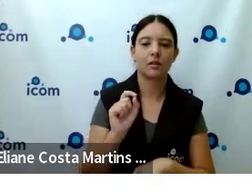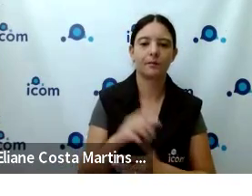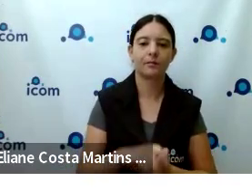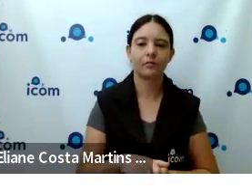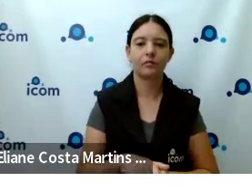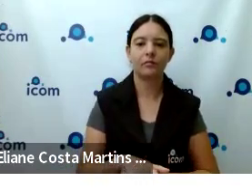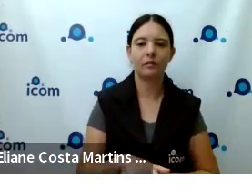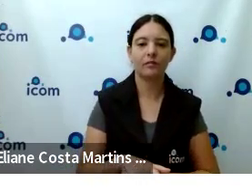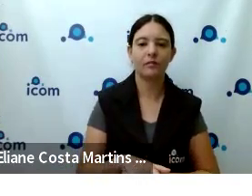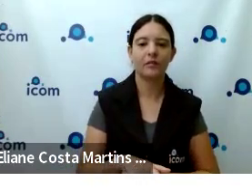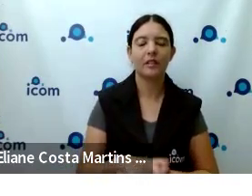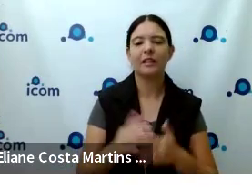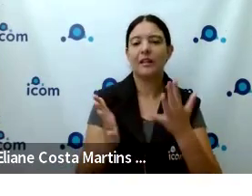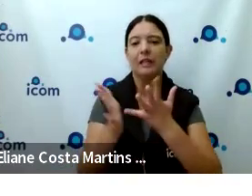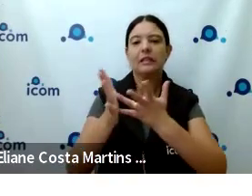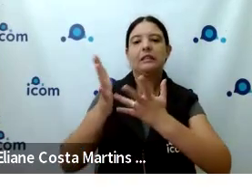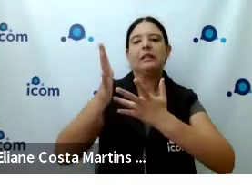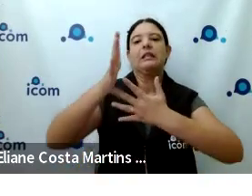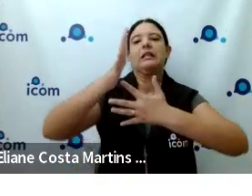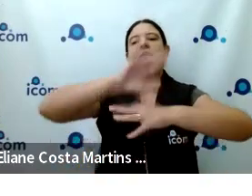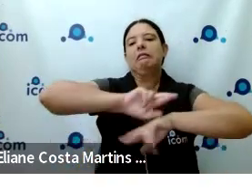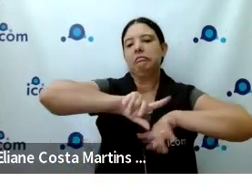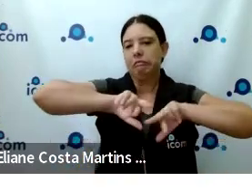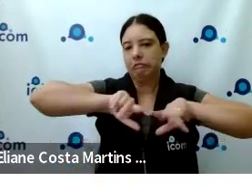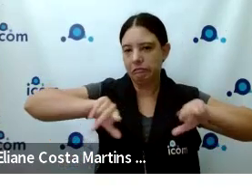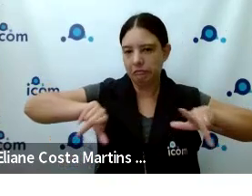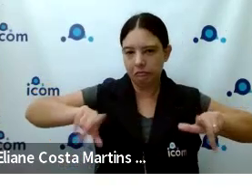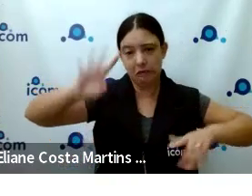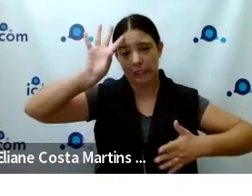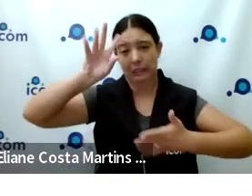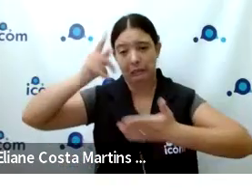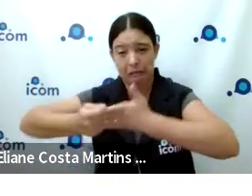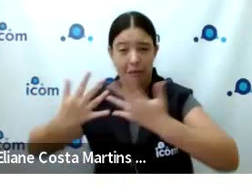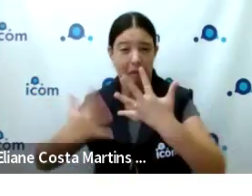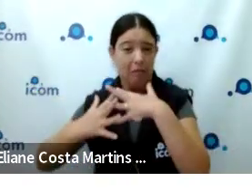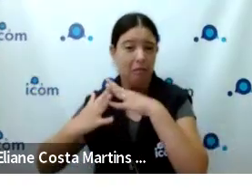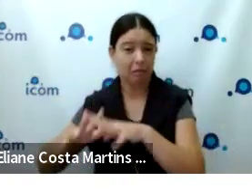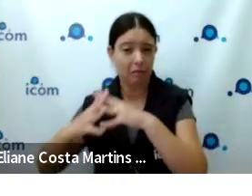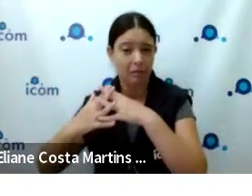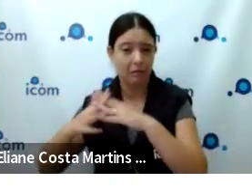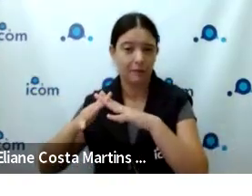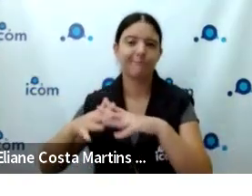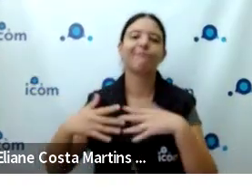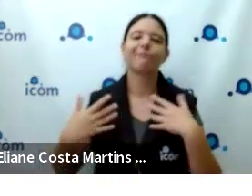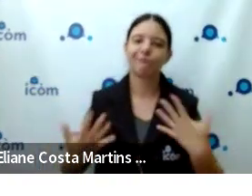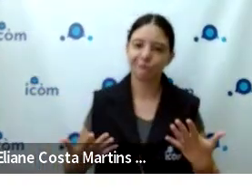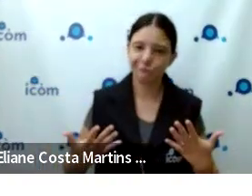a existência de múltiplas instâncias gera decisões conflitantes, existe muita